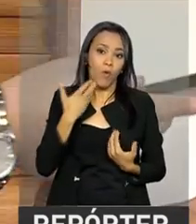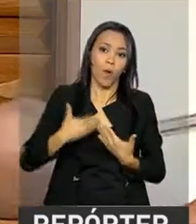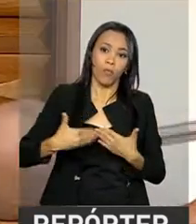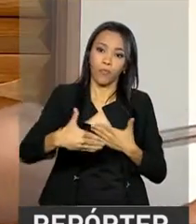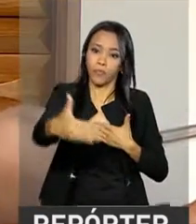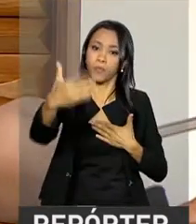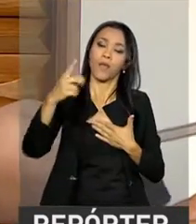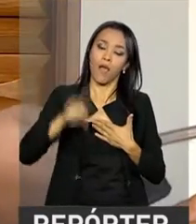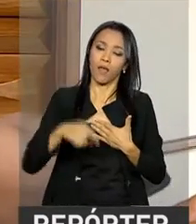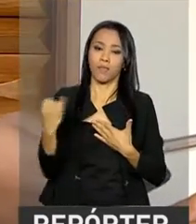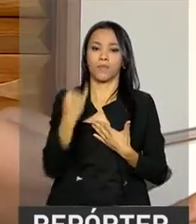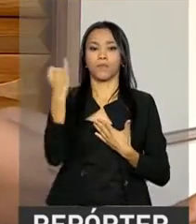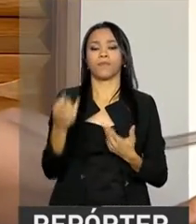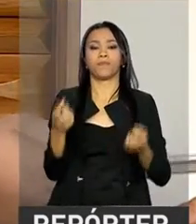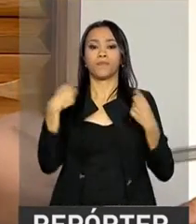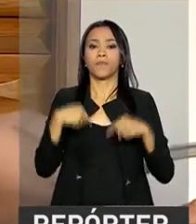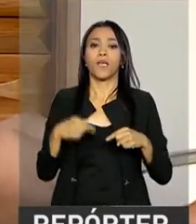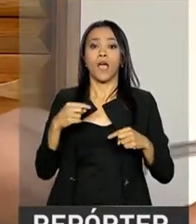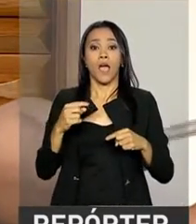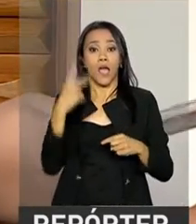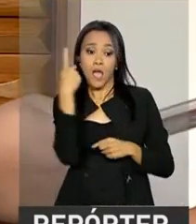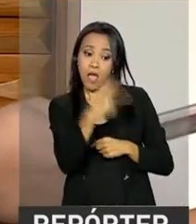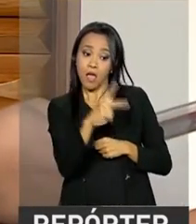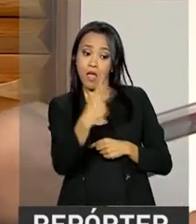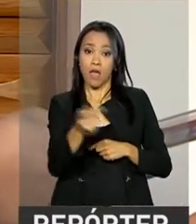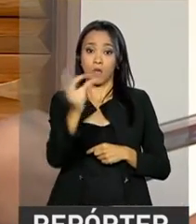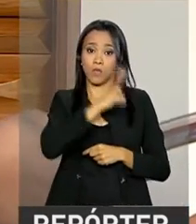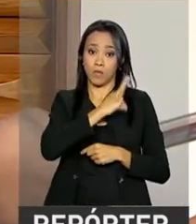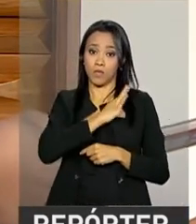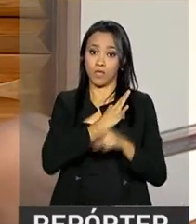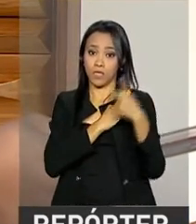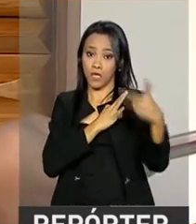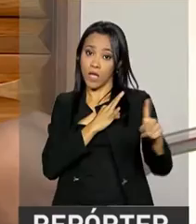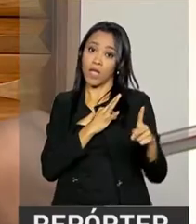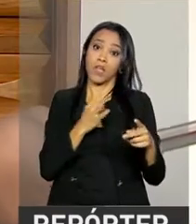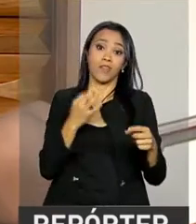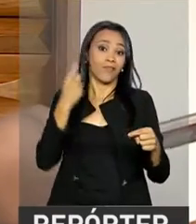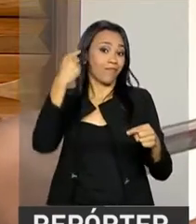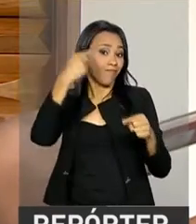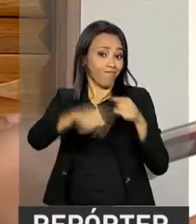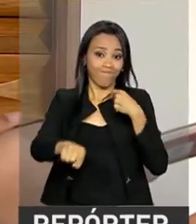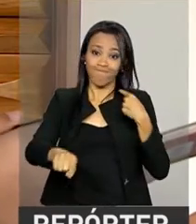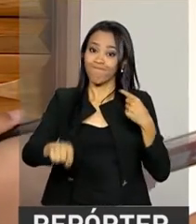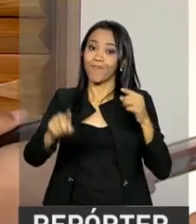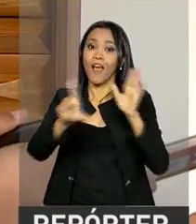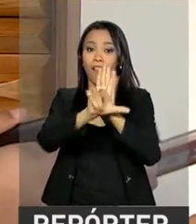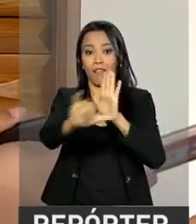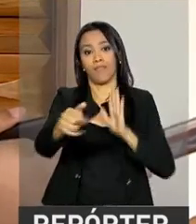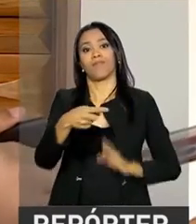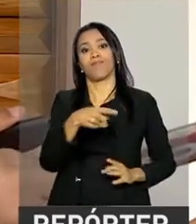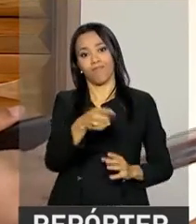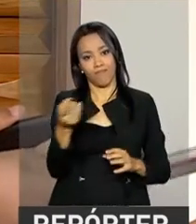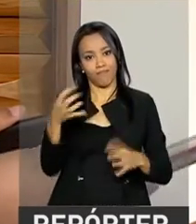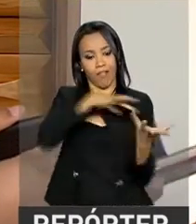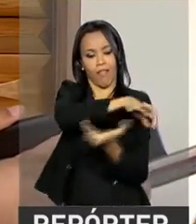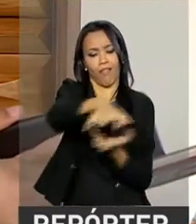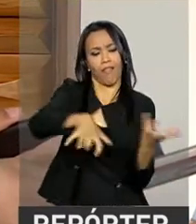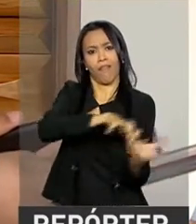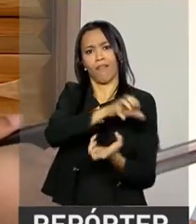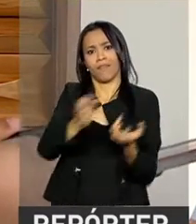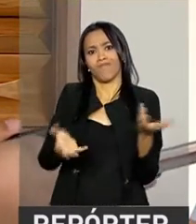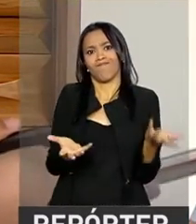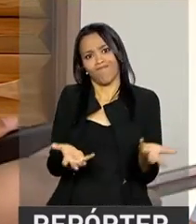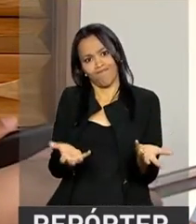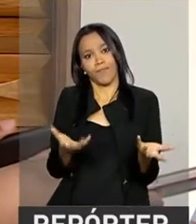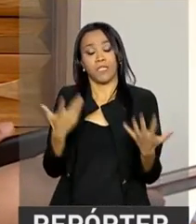importa as forças locais elas tiveram um processo ilegal de paralisação e nesse quadro as